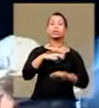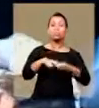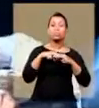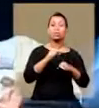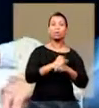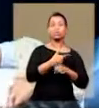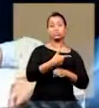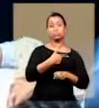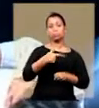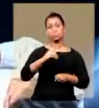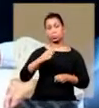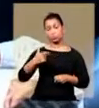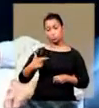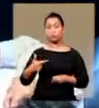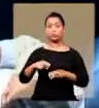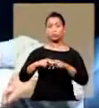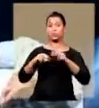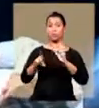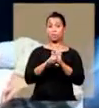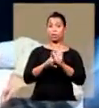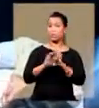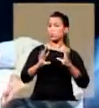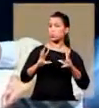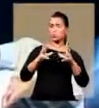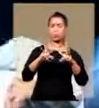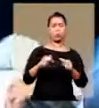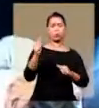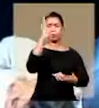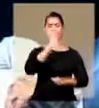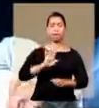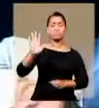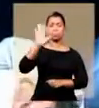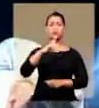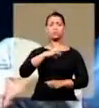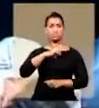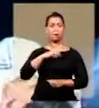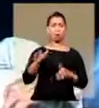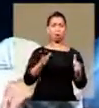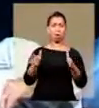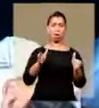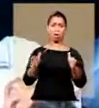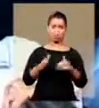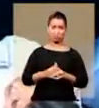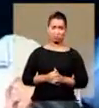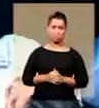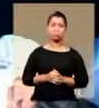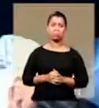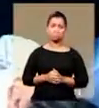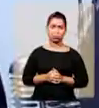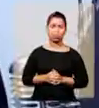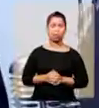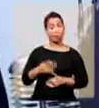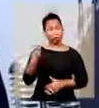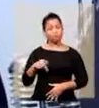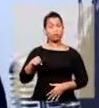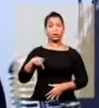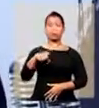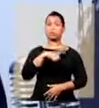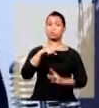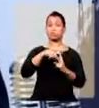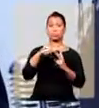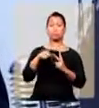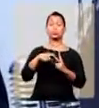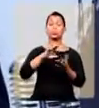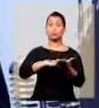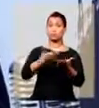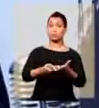brasileiros tenham acesso. Inclusive, aqui na Câmara, nós temos 2 intérpretes de Libras, a Simone e o Hugo, que estão à disposição aí dos...